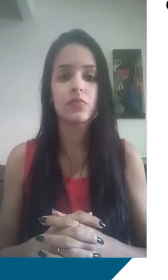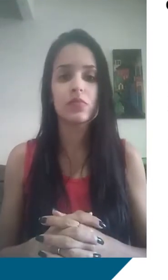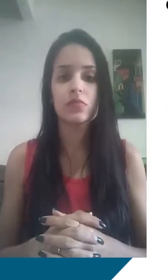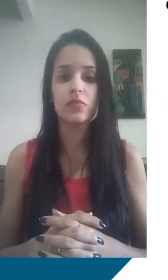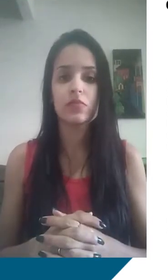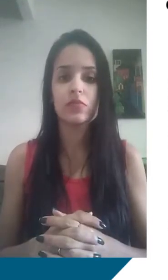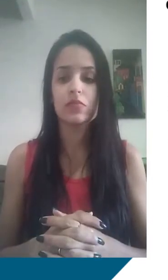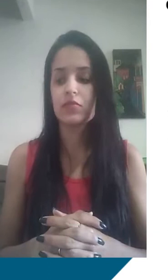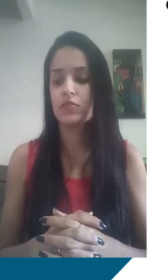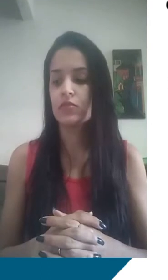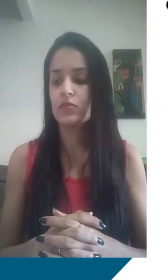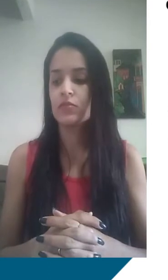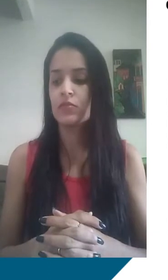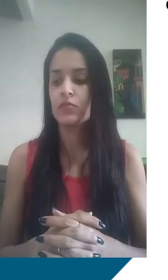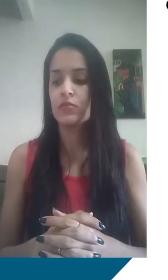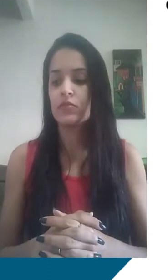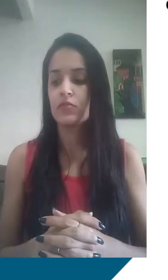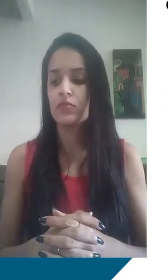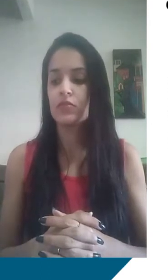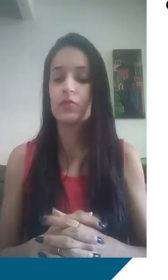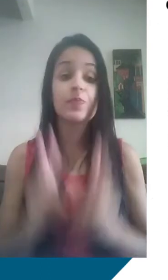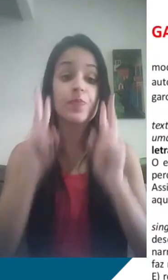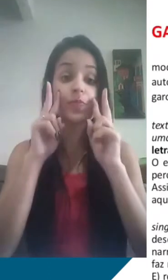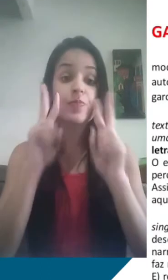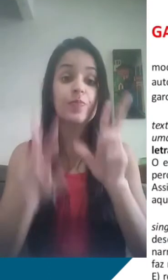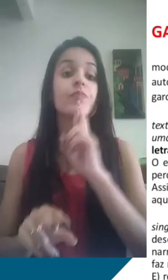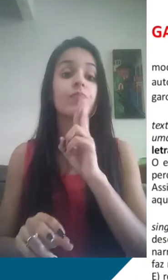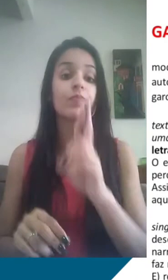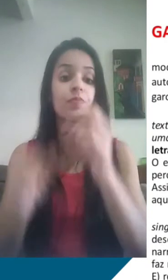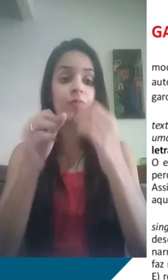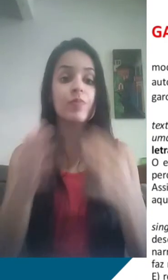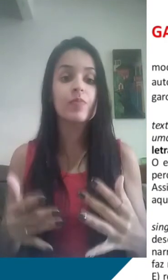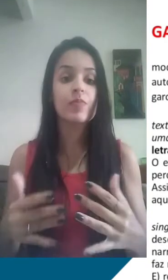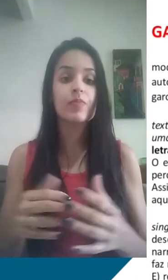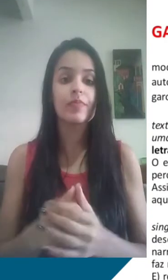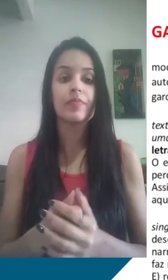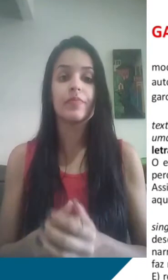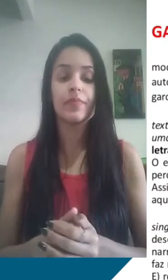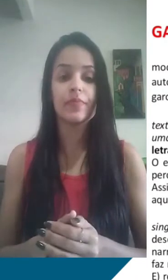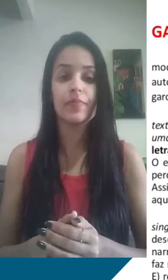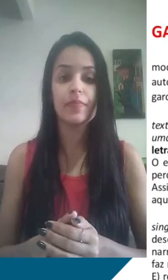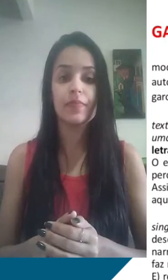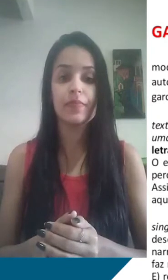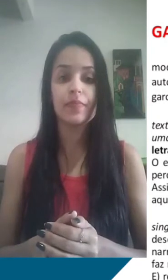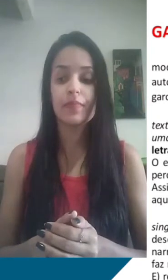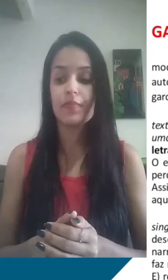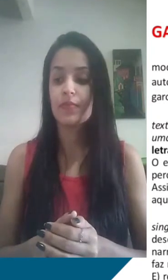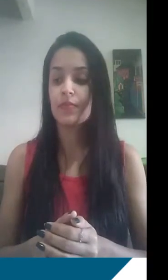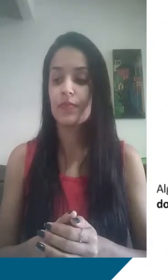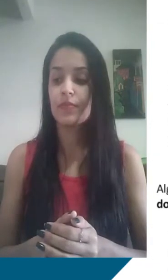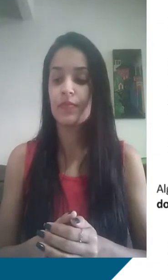do narrador. Segue o gabarito comentado.